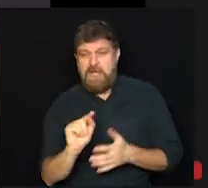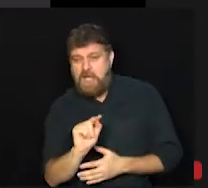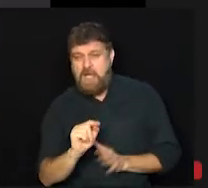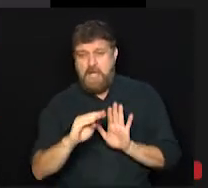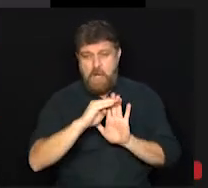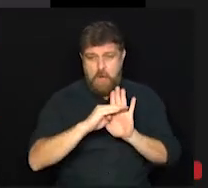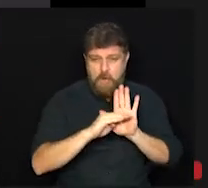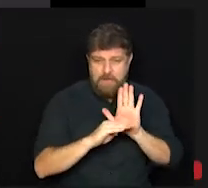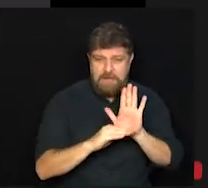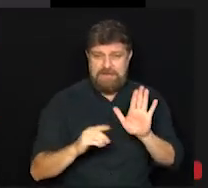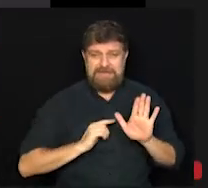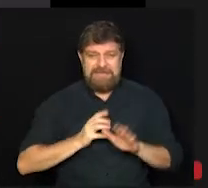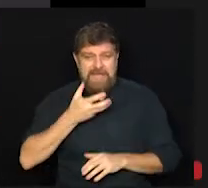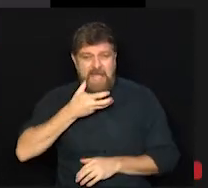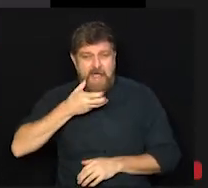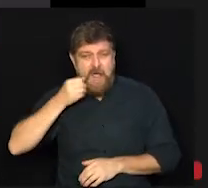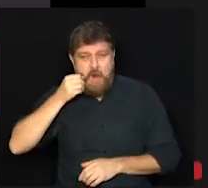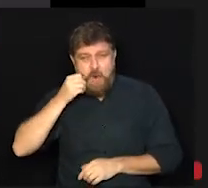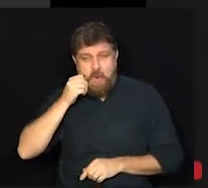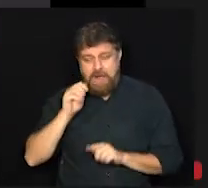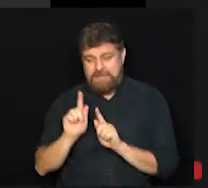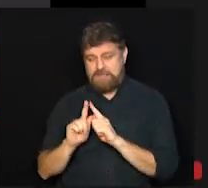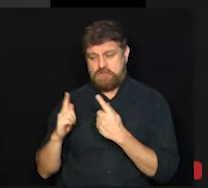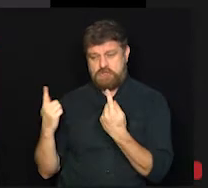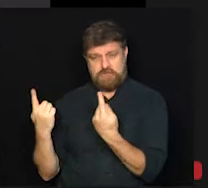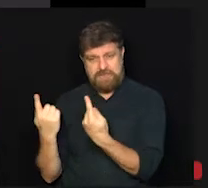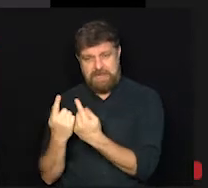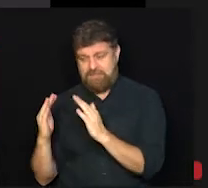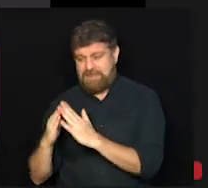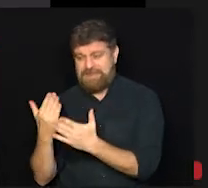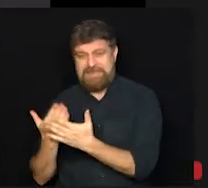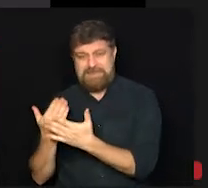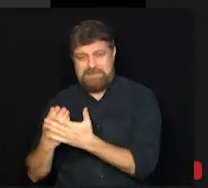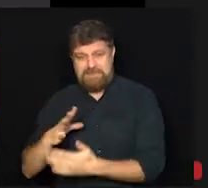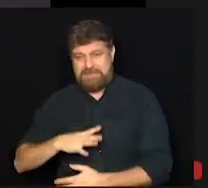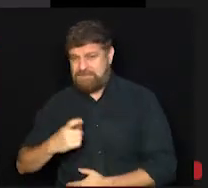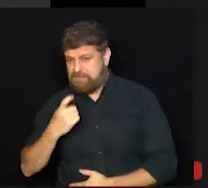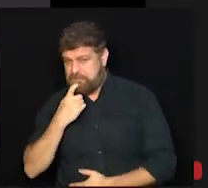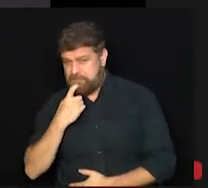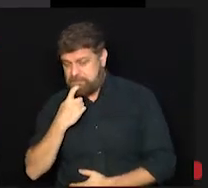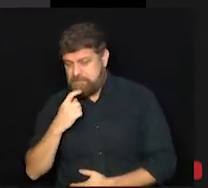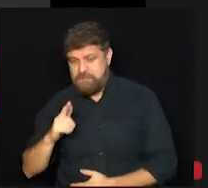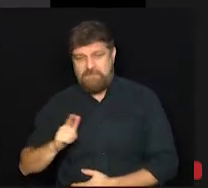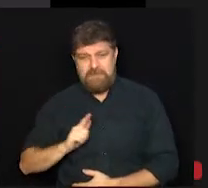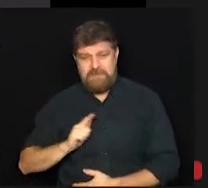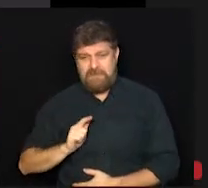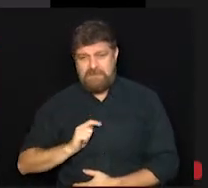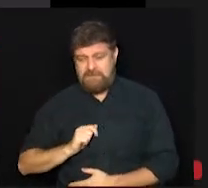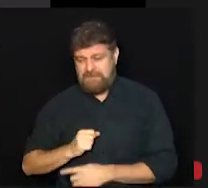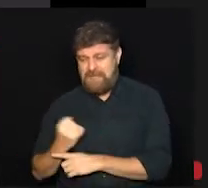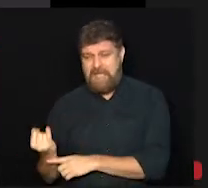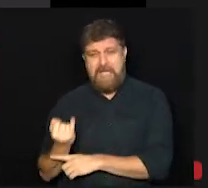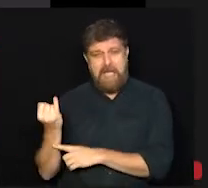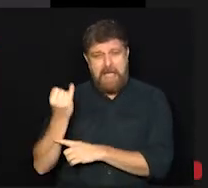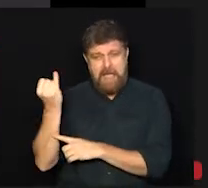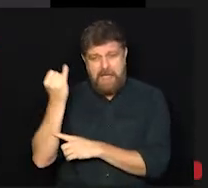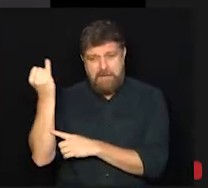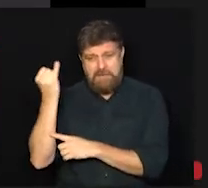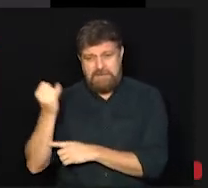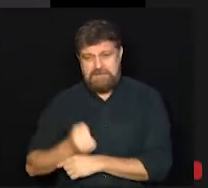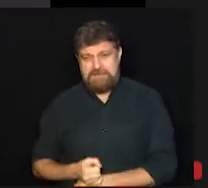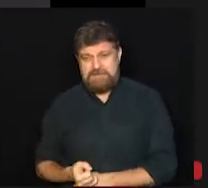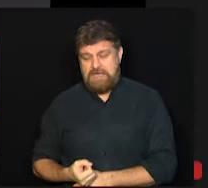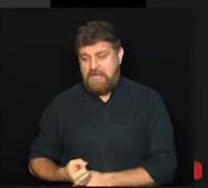faz uma cota geográfica, porque divide nas escolas municipais da cidade, mas ele tem o mérito associado à melhor nota do